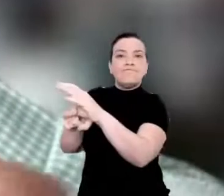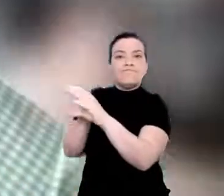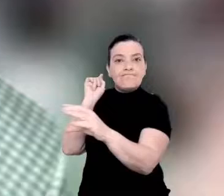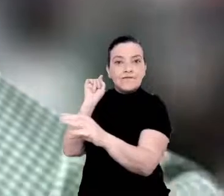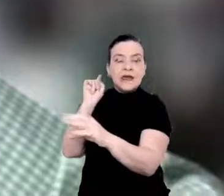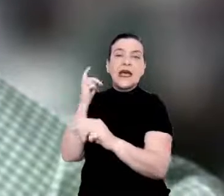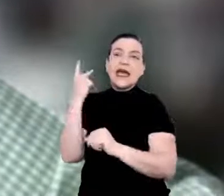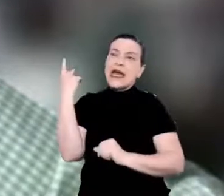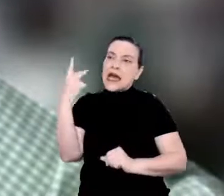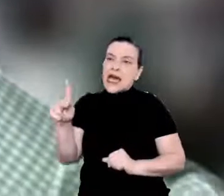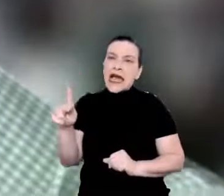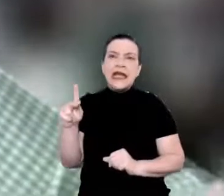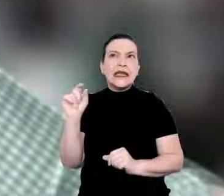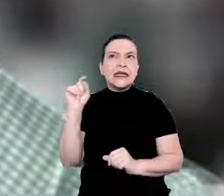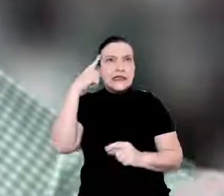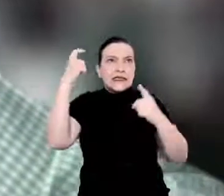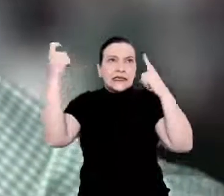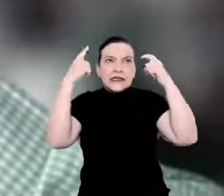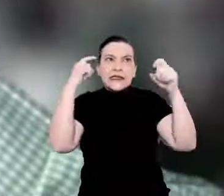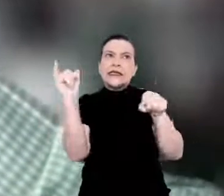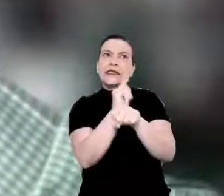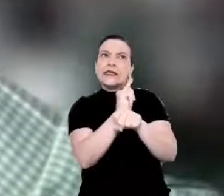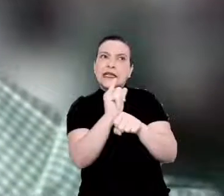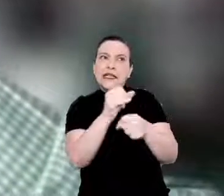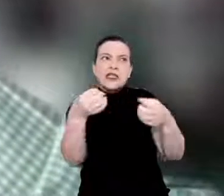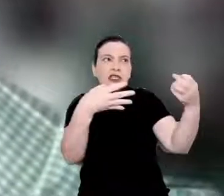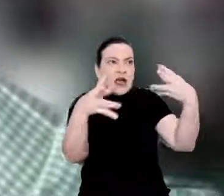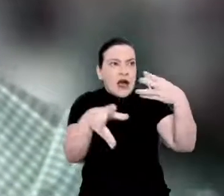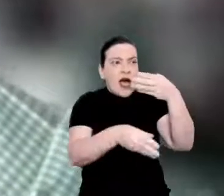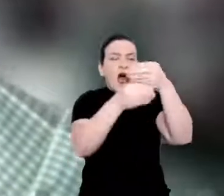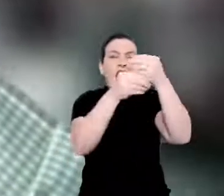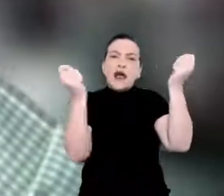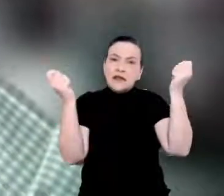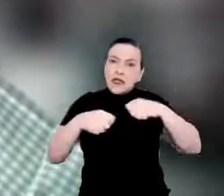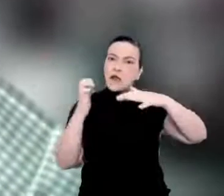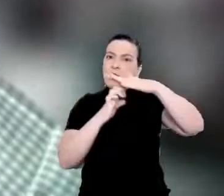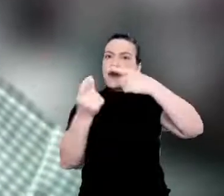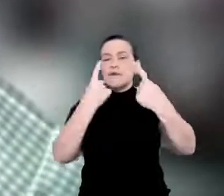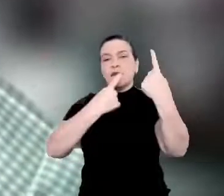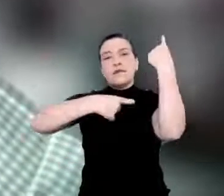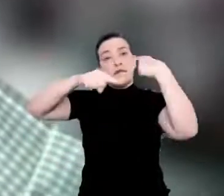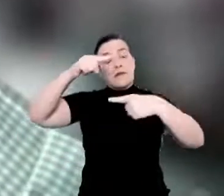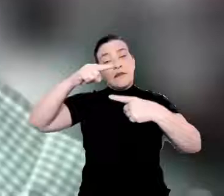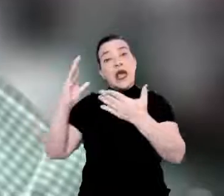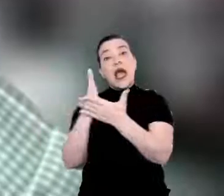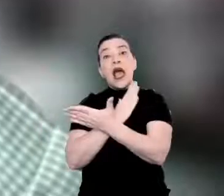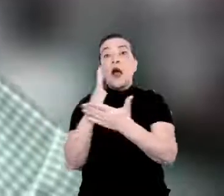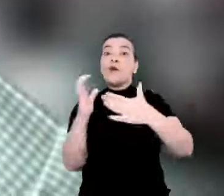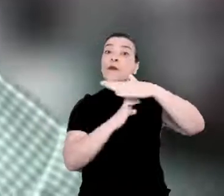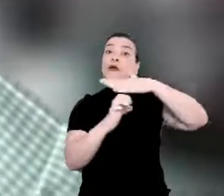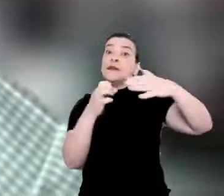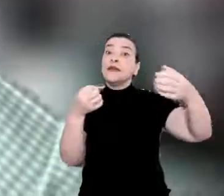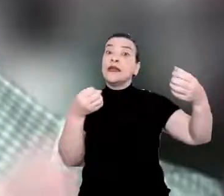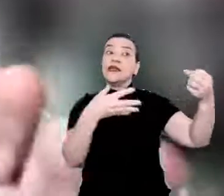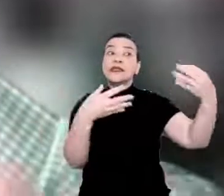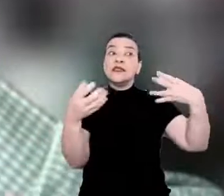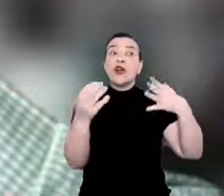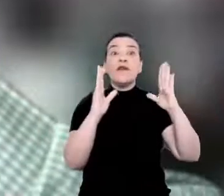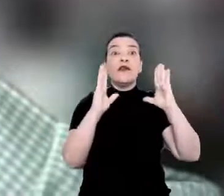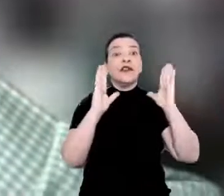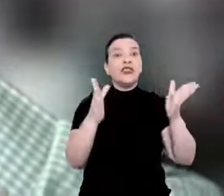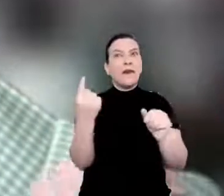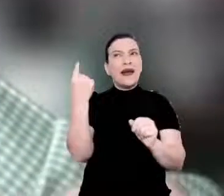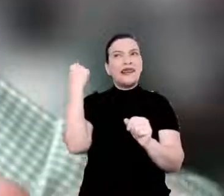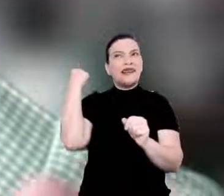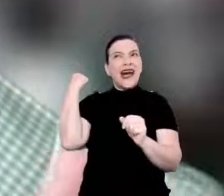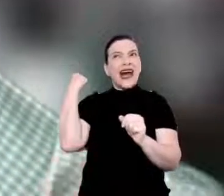estratégia que tornou as grandes empresas bem-sucedidas. Talvez empresas novatas, sem memória de sucesso, caminhando no que